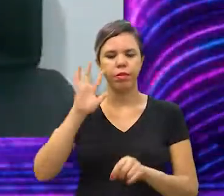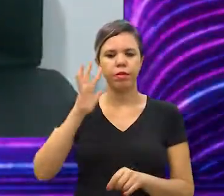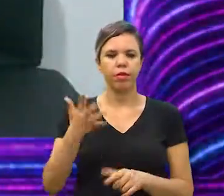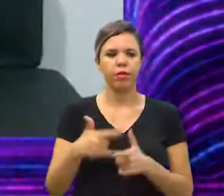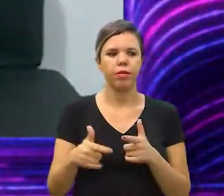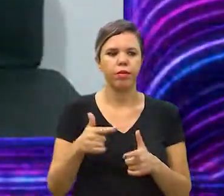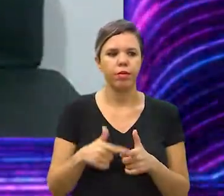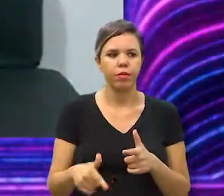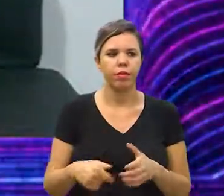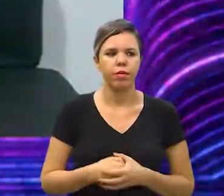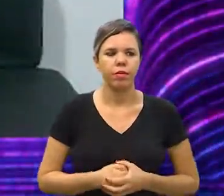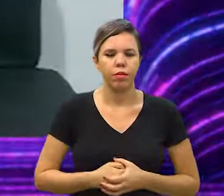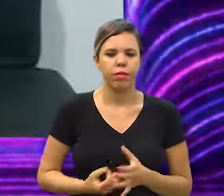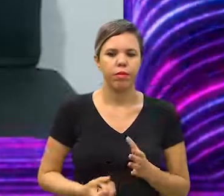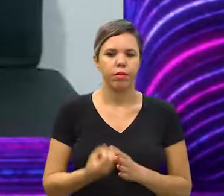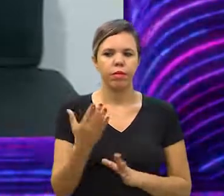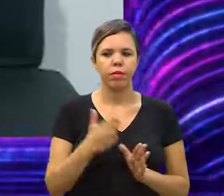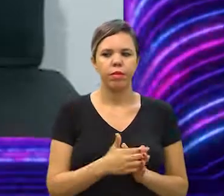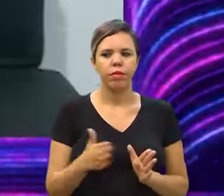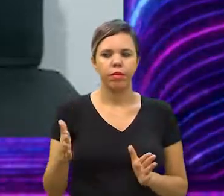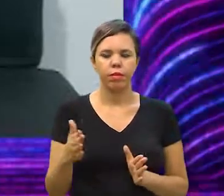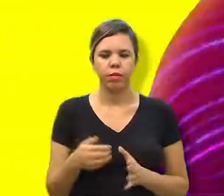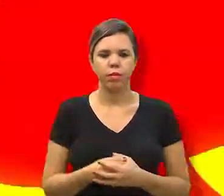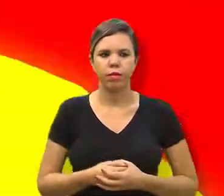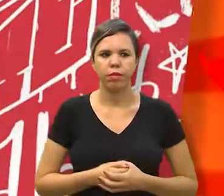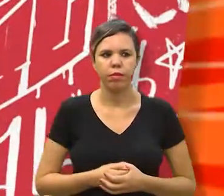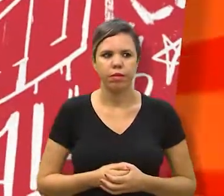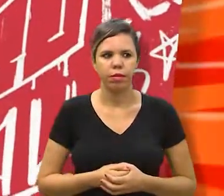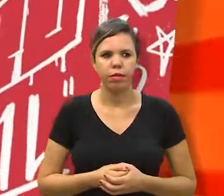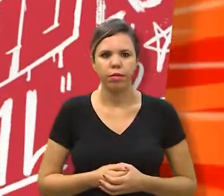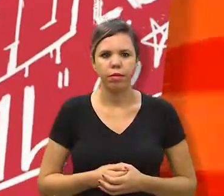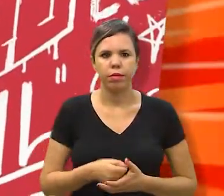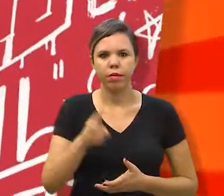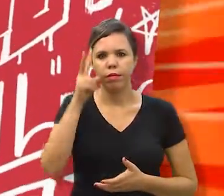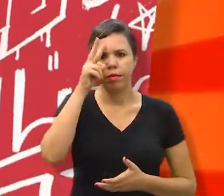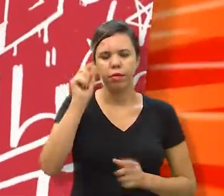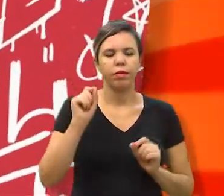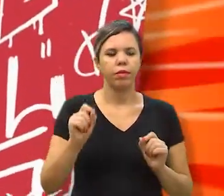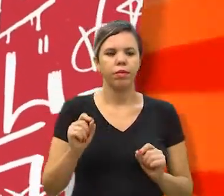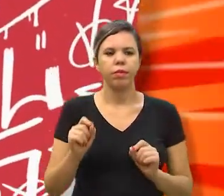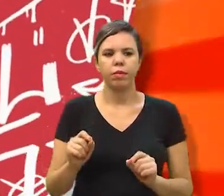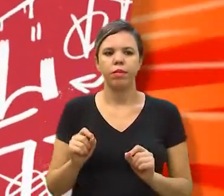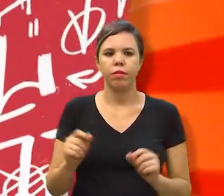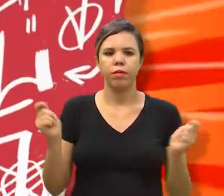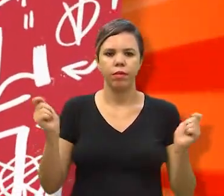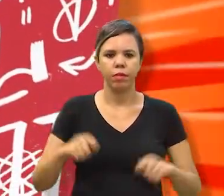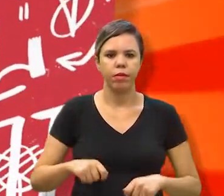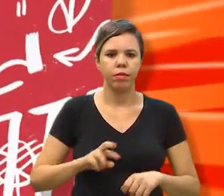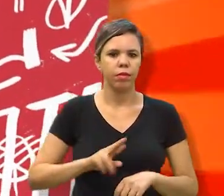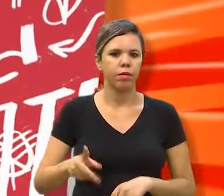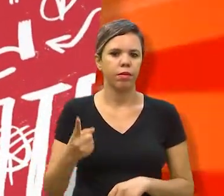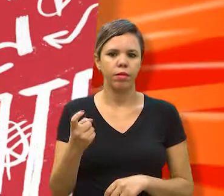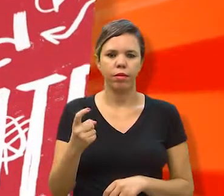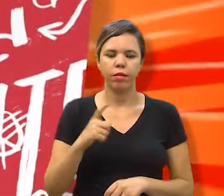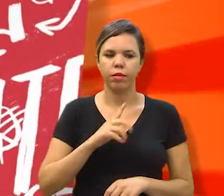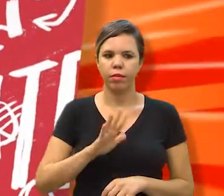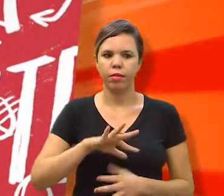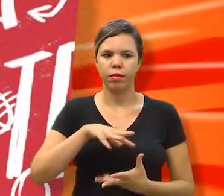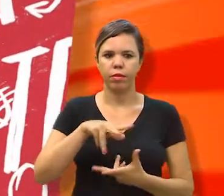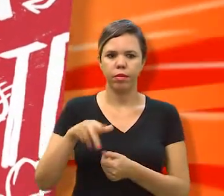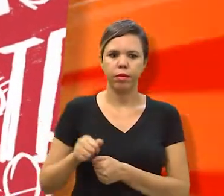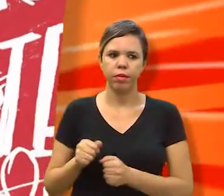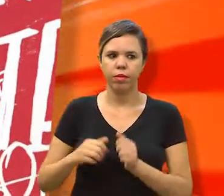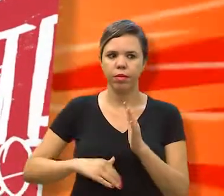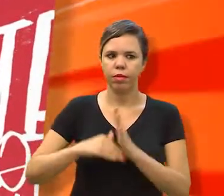todos esses problemas aí que surgiram no meio do caminho, né? Lembrando que o poder dele não é o único que existe, né? No mundo